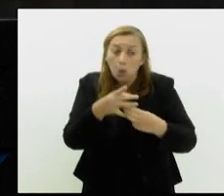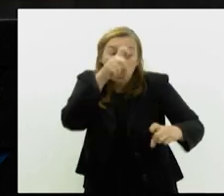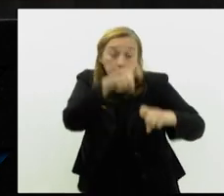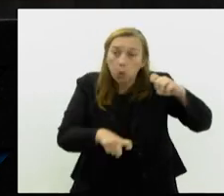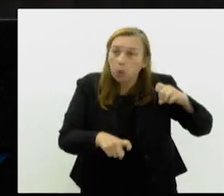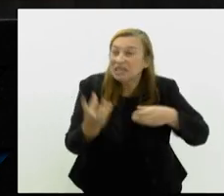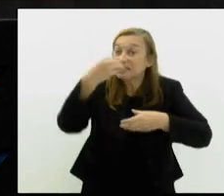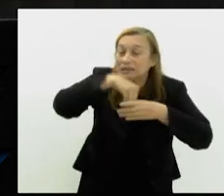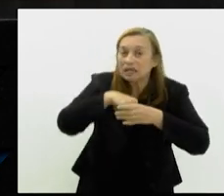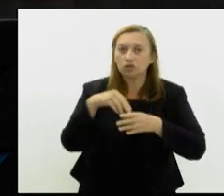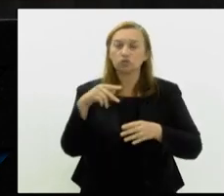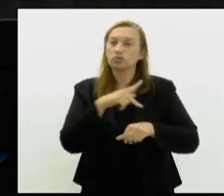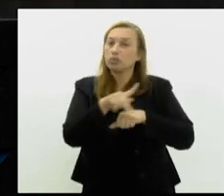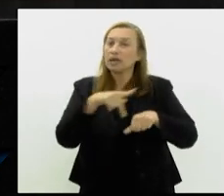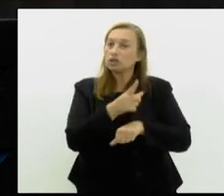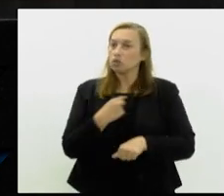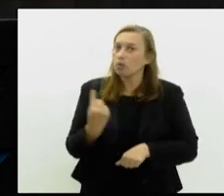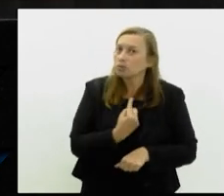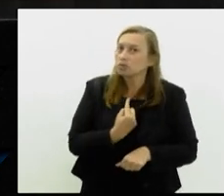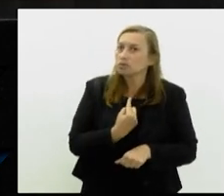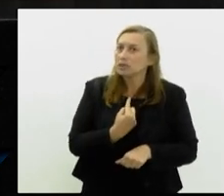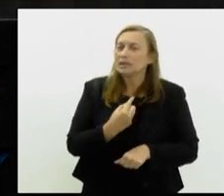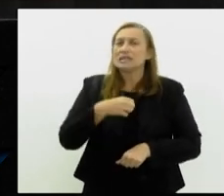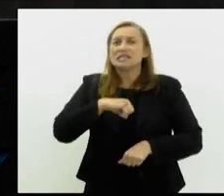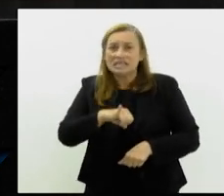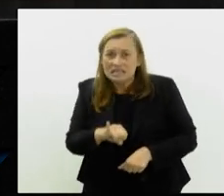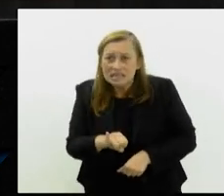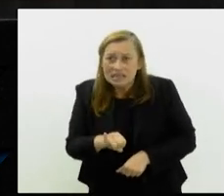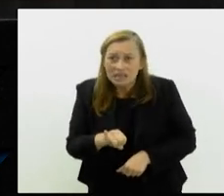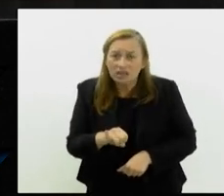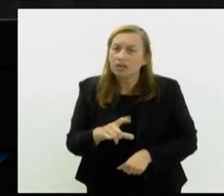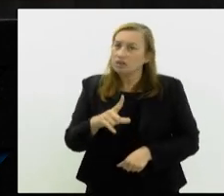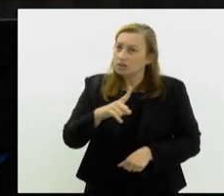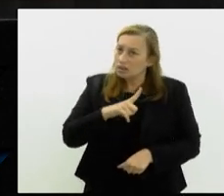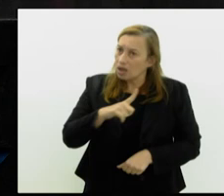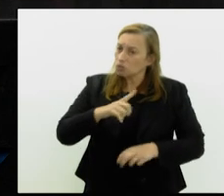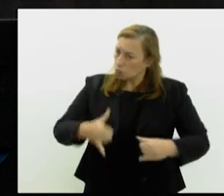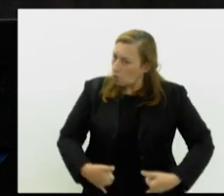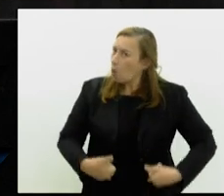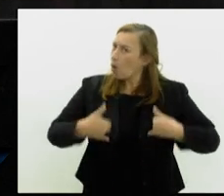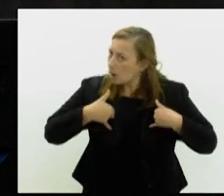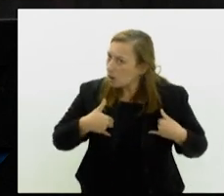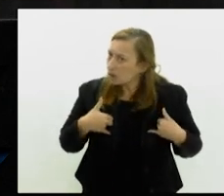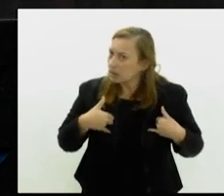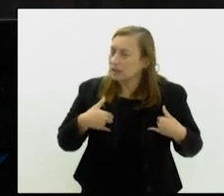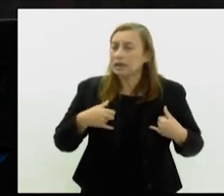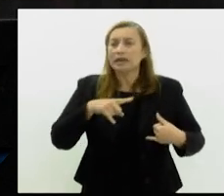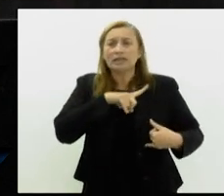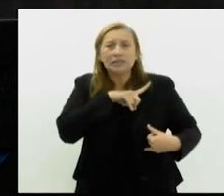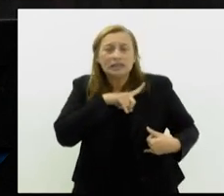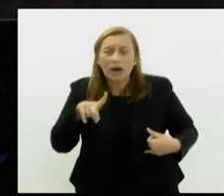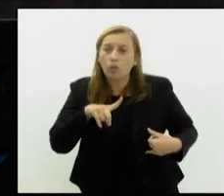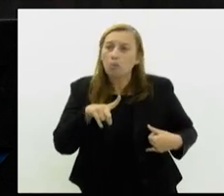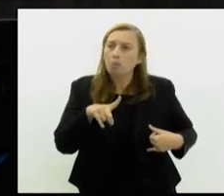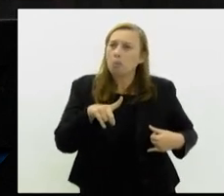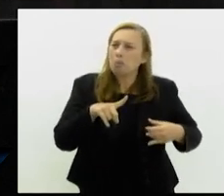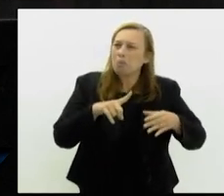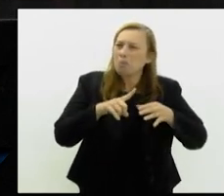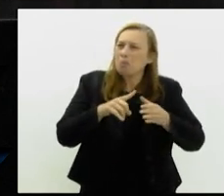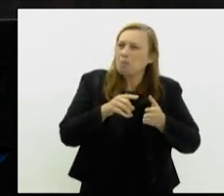dentro do nosso país e se uma coisa nós temos que nos orgulhar é de não permitir que